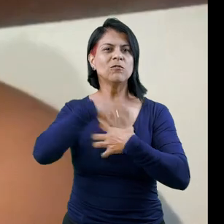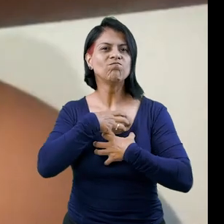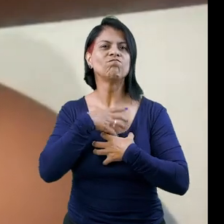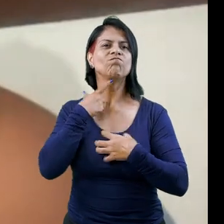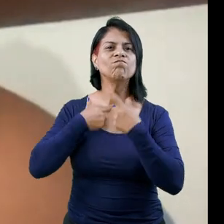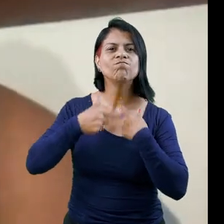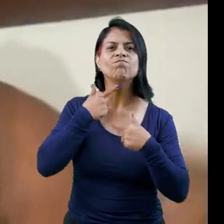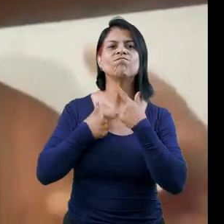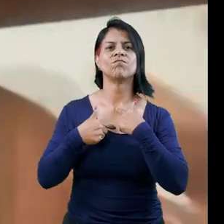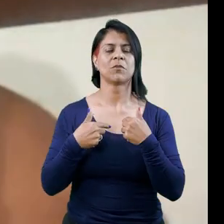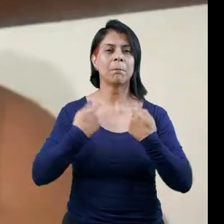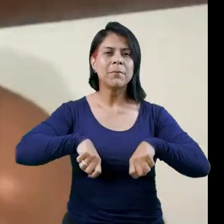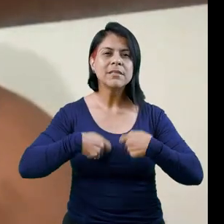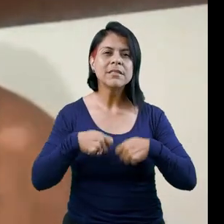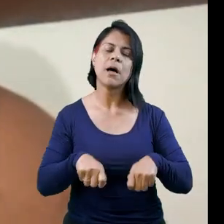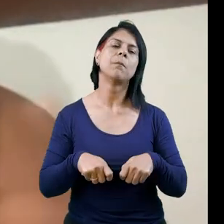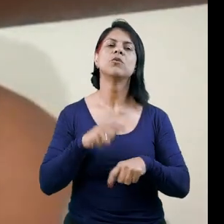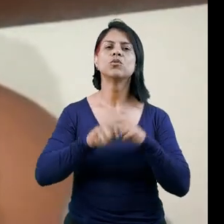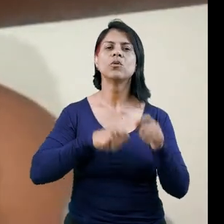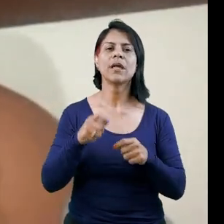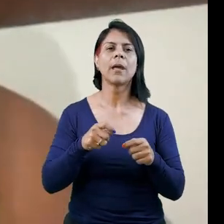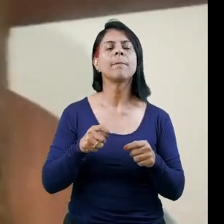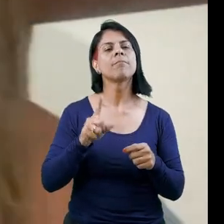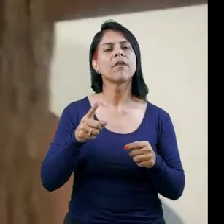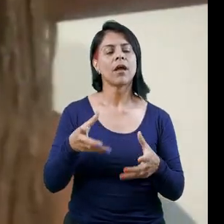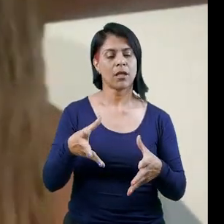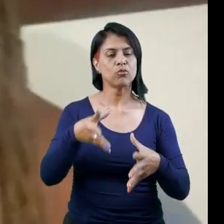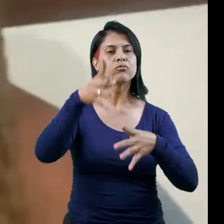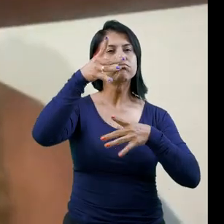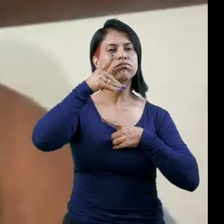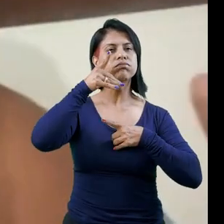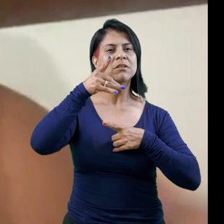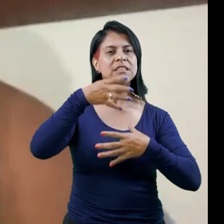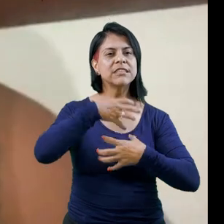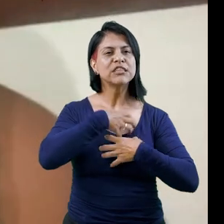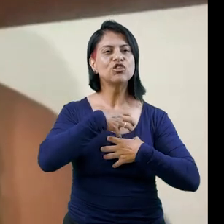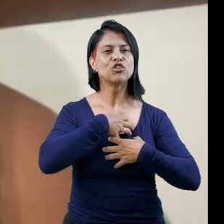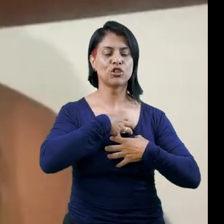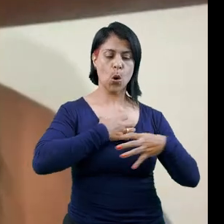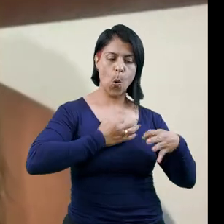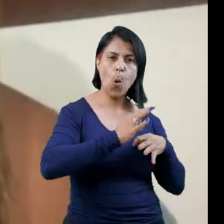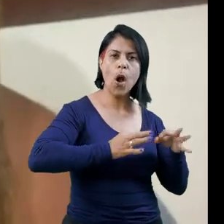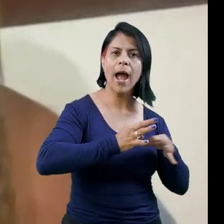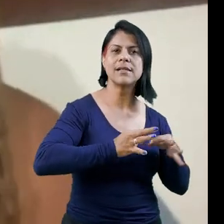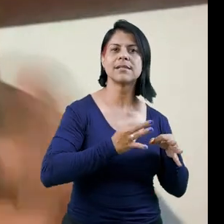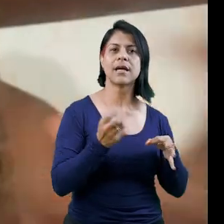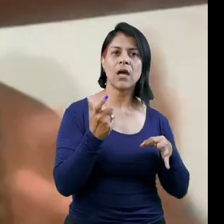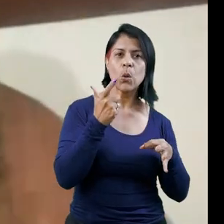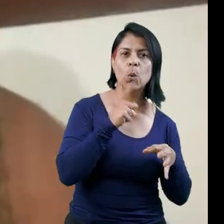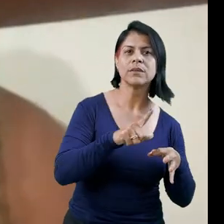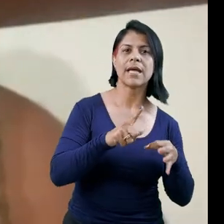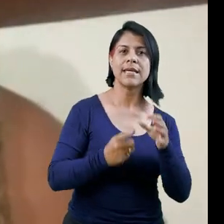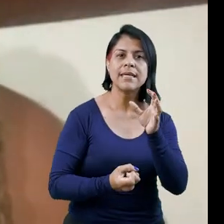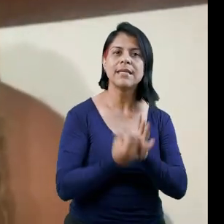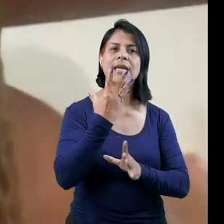fome e precisamos nos instrumentalizar, precisamos, de alguma forma, criar as